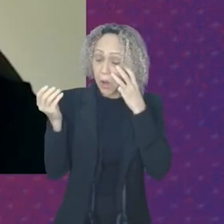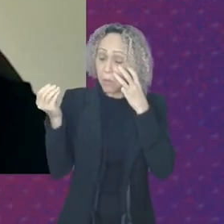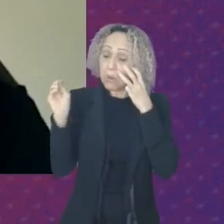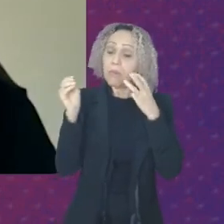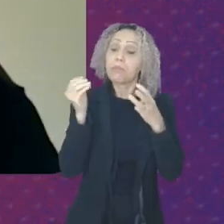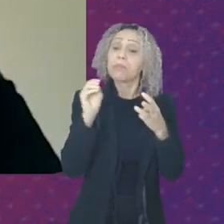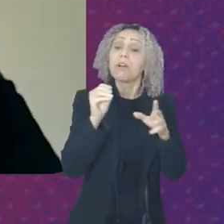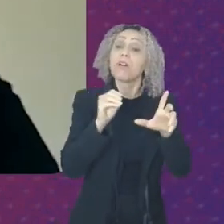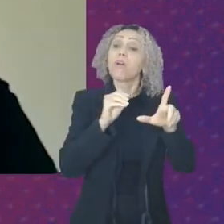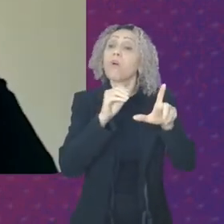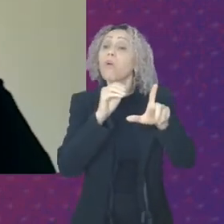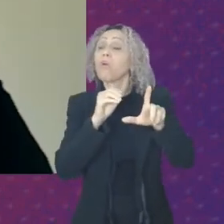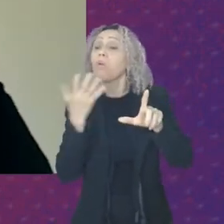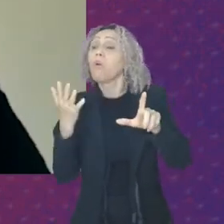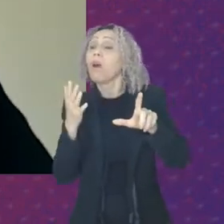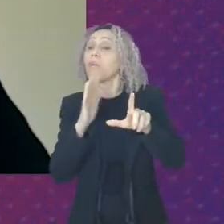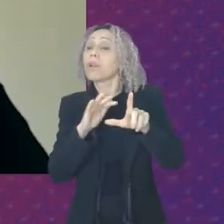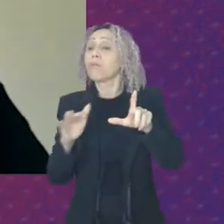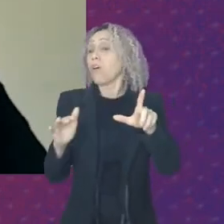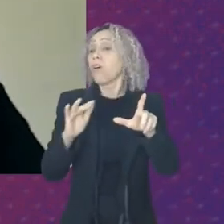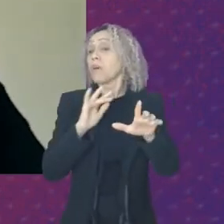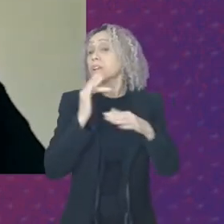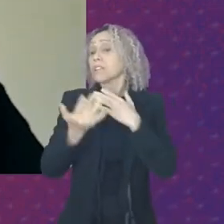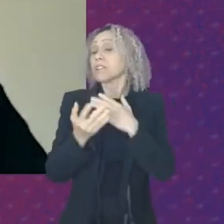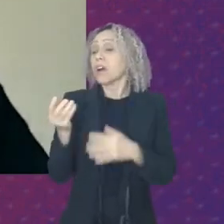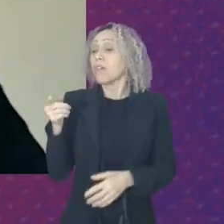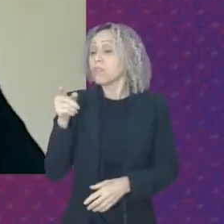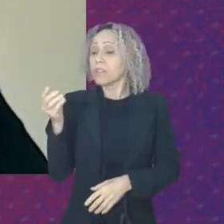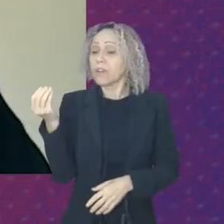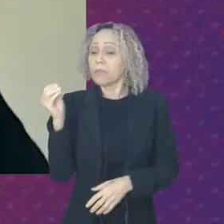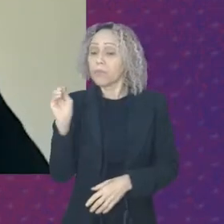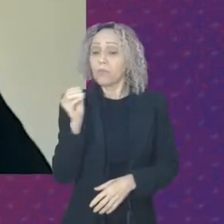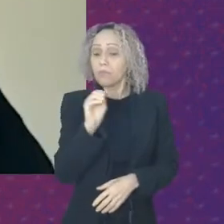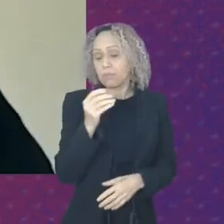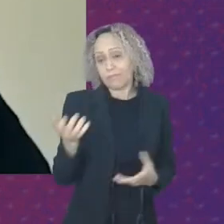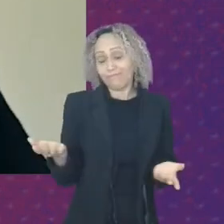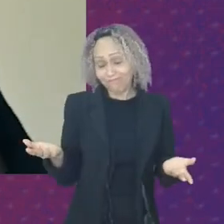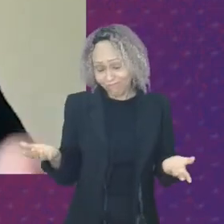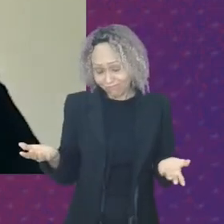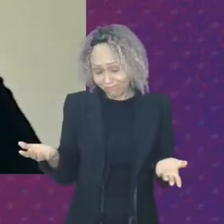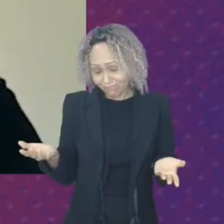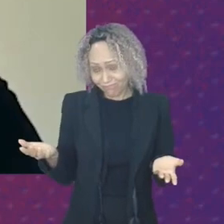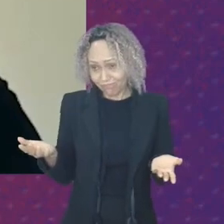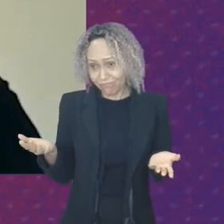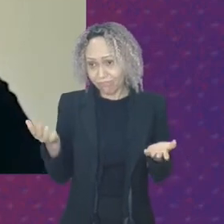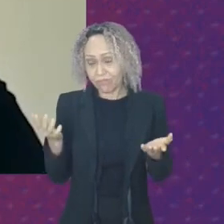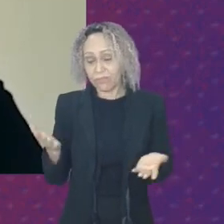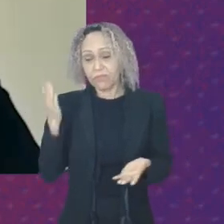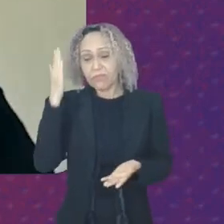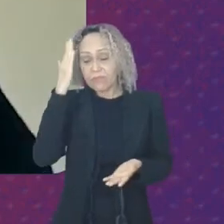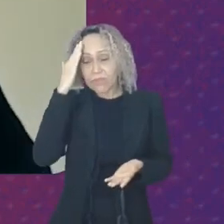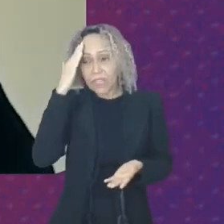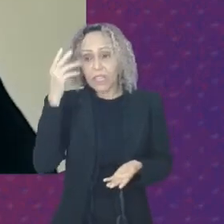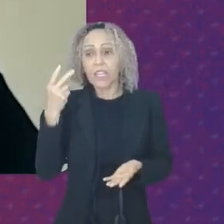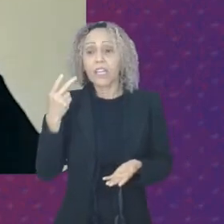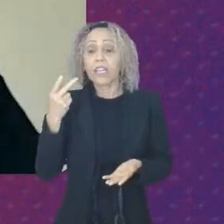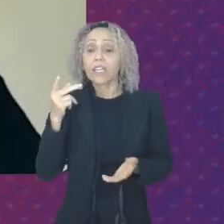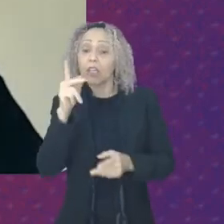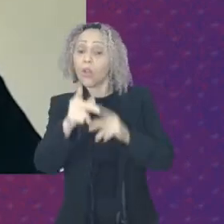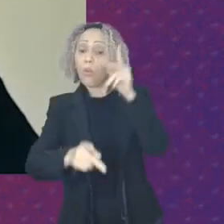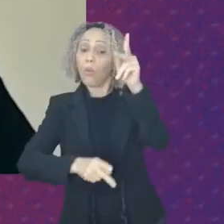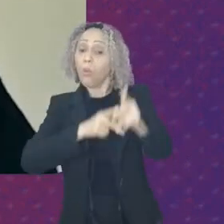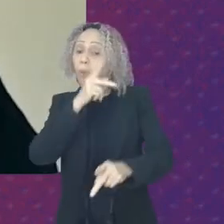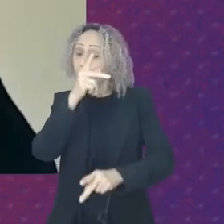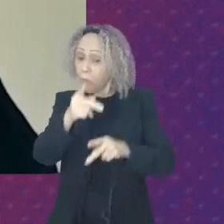mas é preciso conseguir analisar essas diferenças, entender o que seu público quer e conseguir tratar